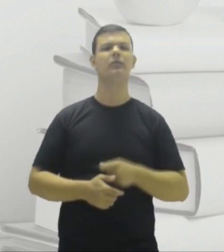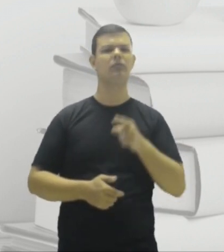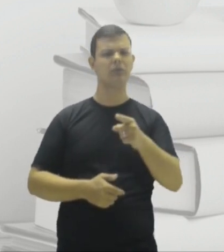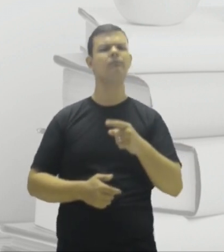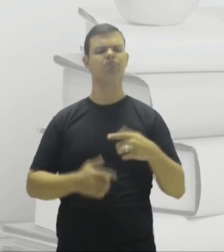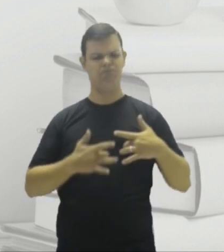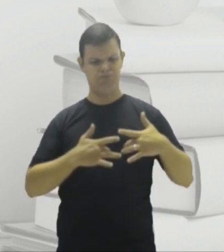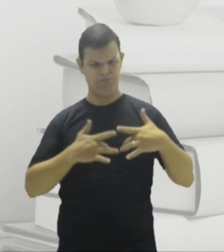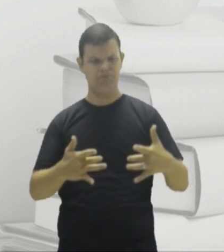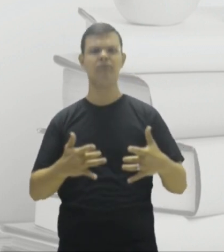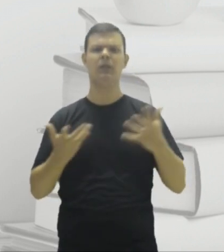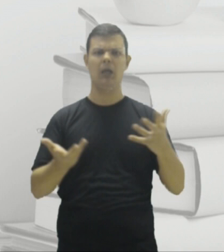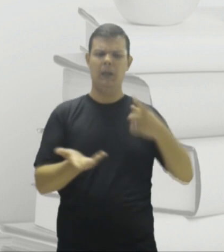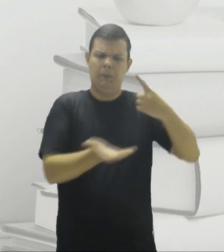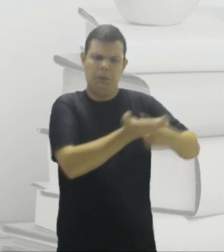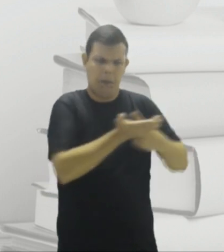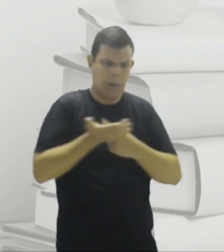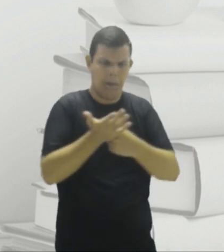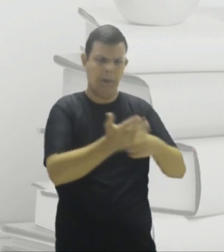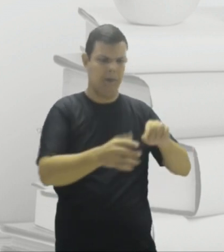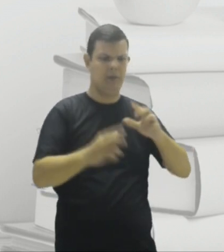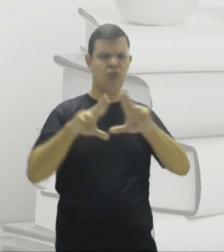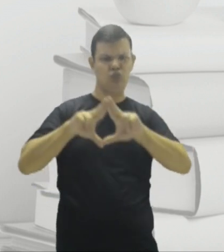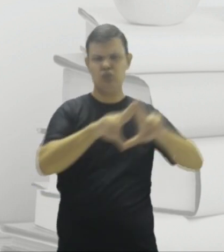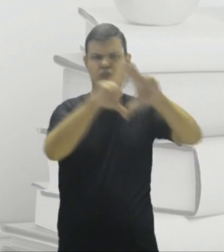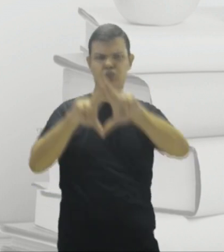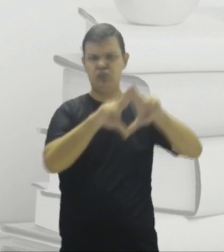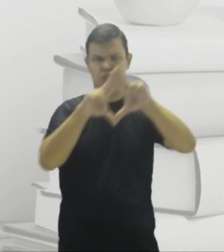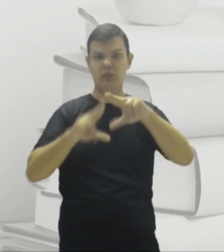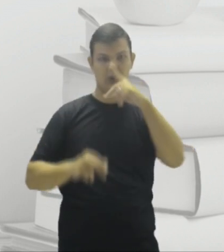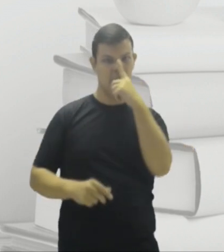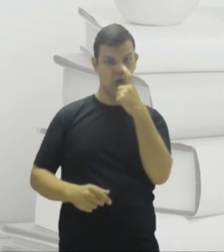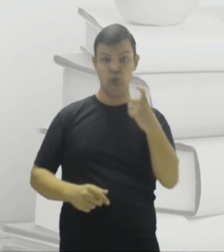Está disposto a fazer parte de uma campanha para reciclar o lixo?